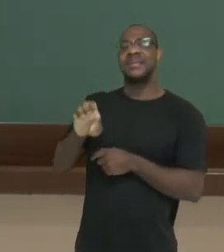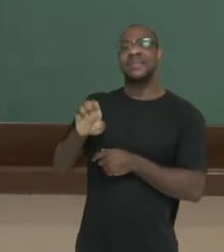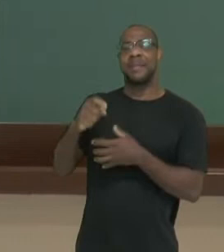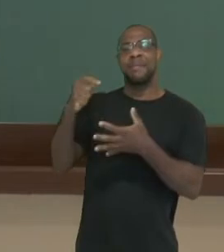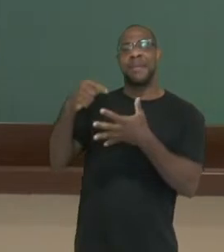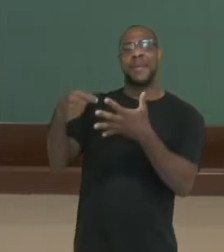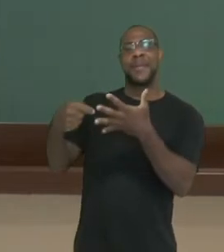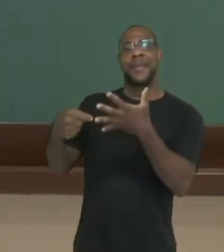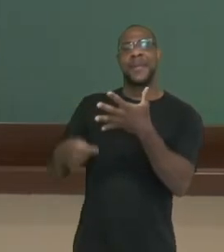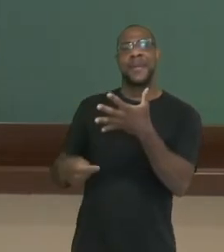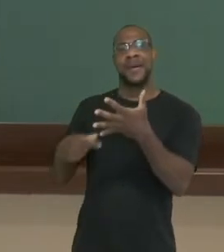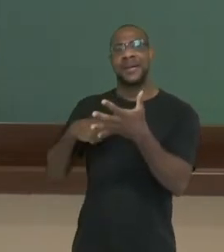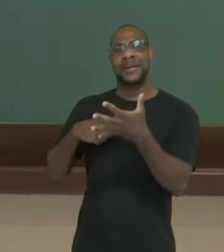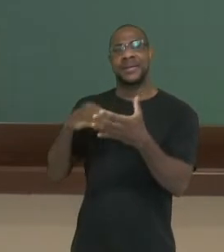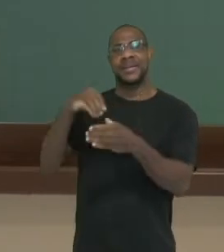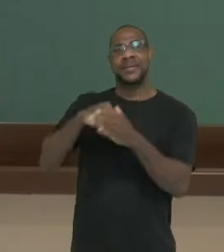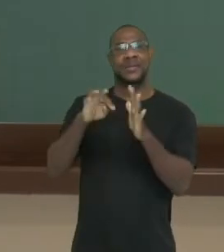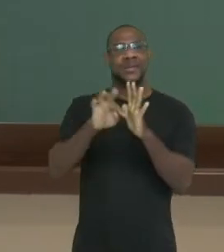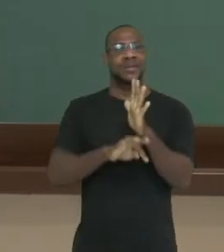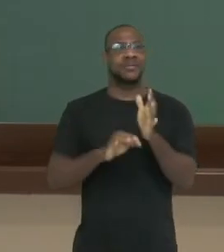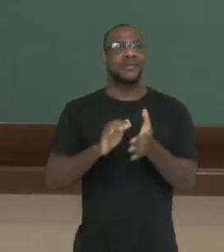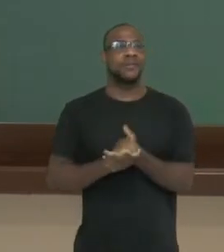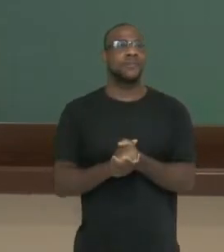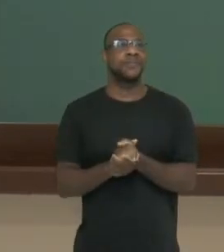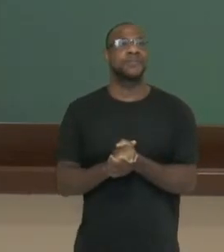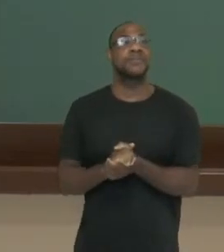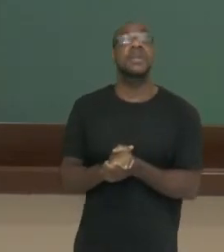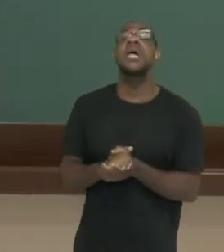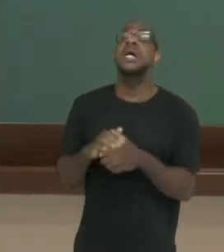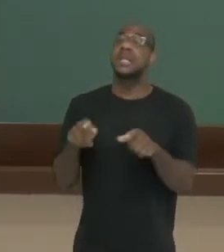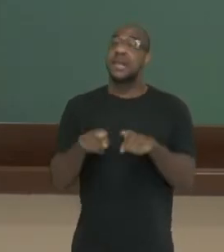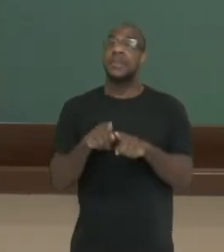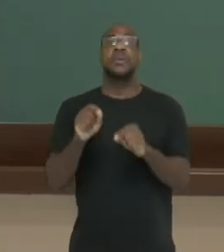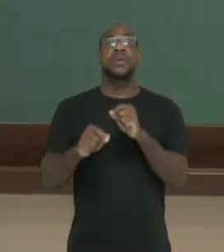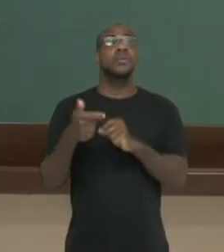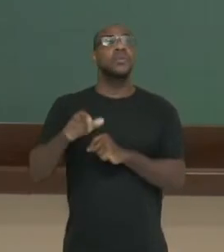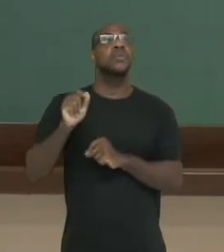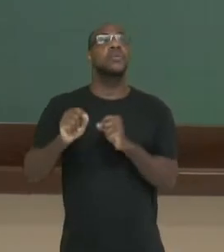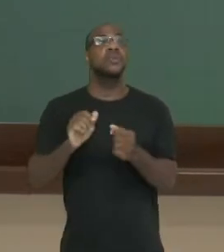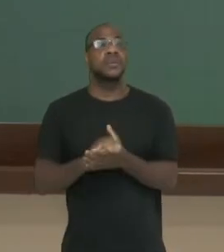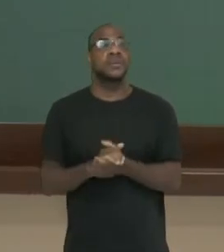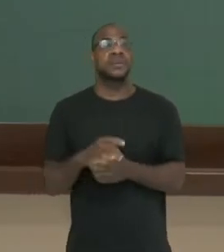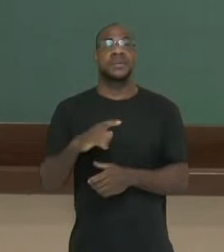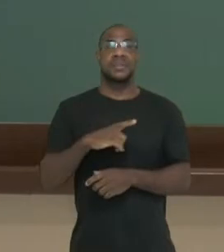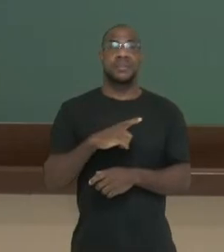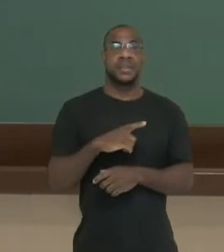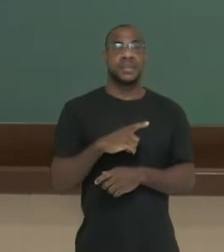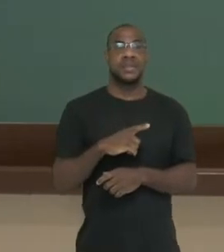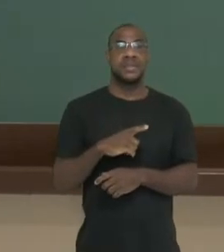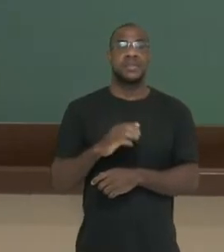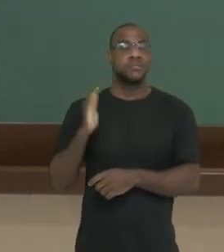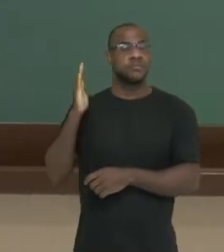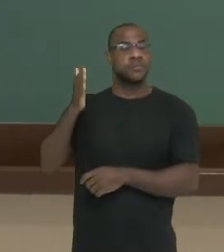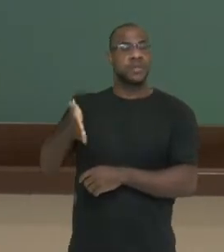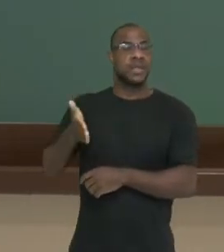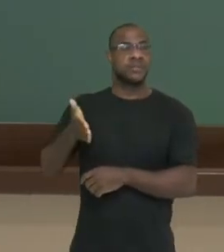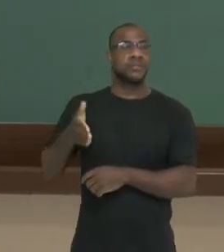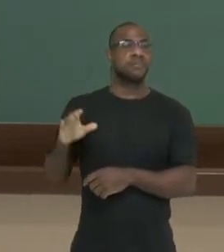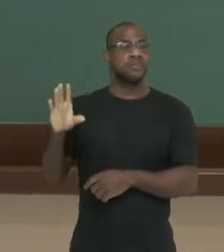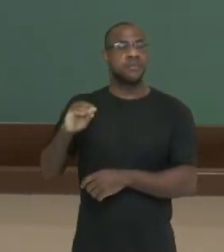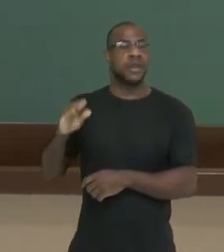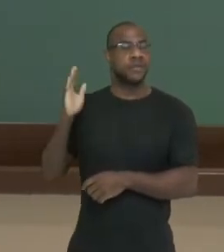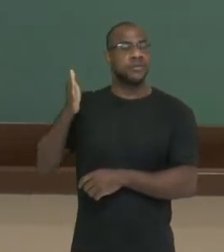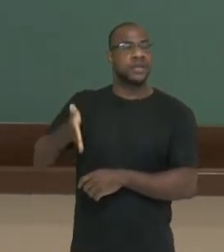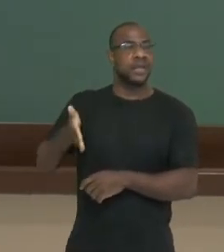geralmente se apresentam no primeiro parágrafo. E aí a gente tem novamente a presença do discurso direto já aqui nesse slide, né, no